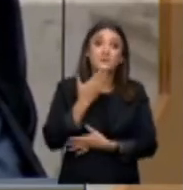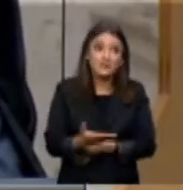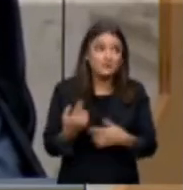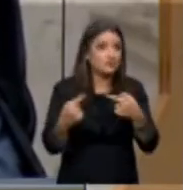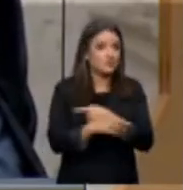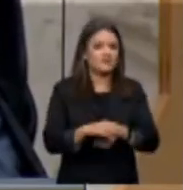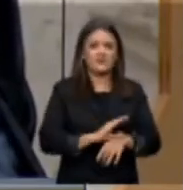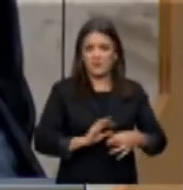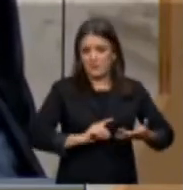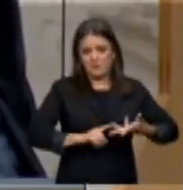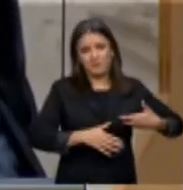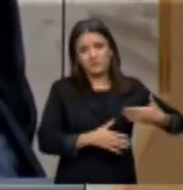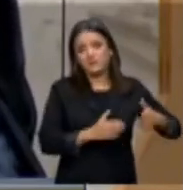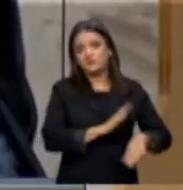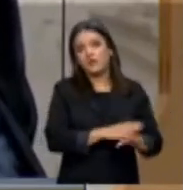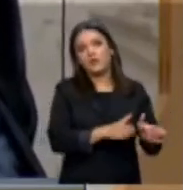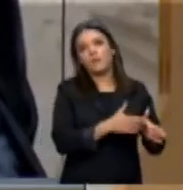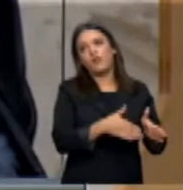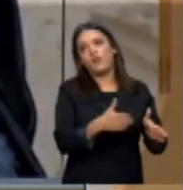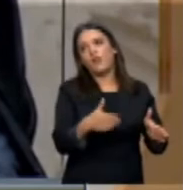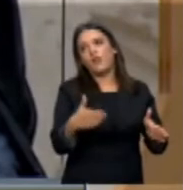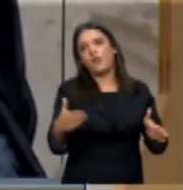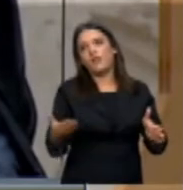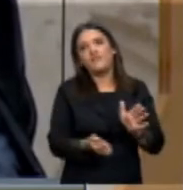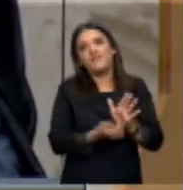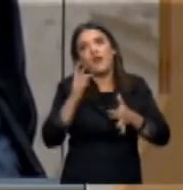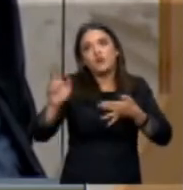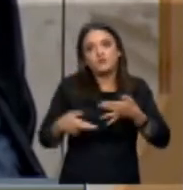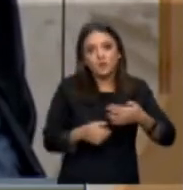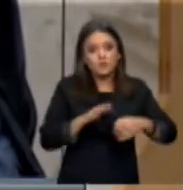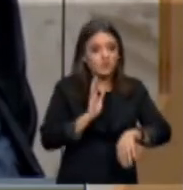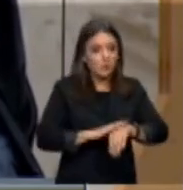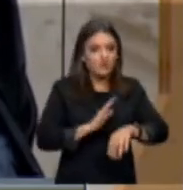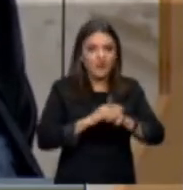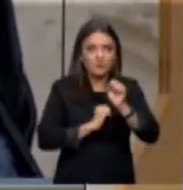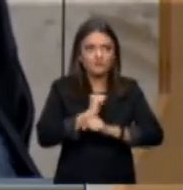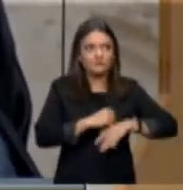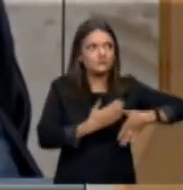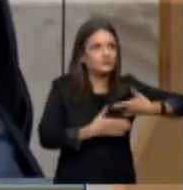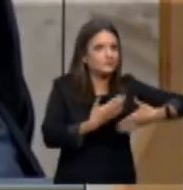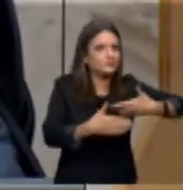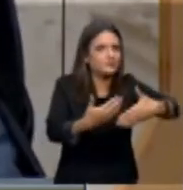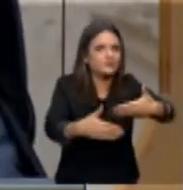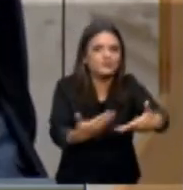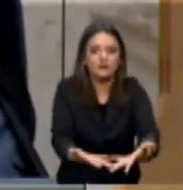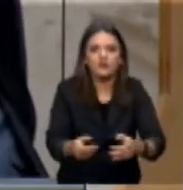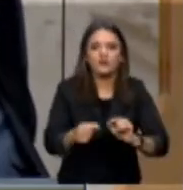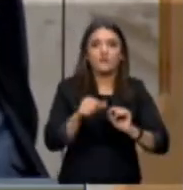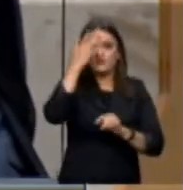inconstitucionalidades. Tudo isso submetido a sucessivos recursos que praticamente transformam o